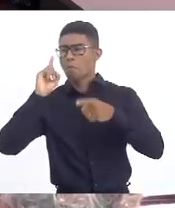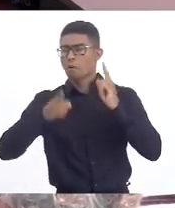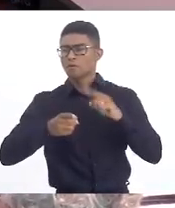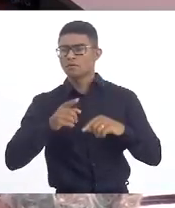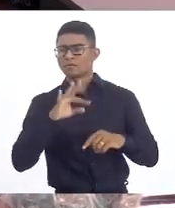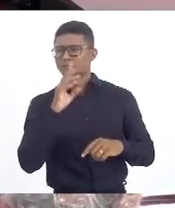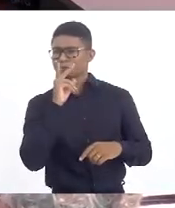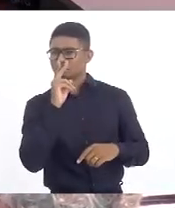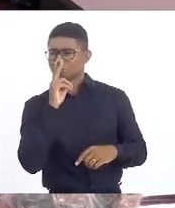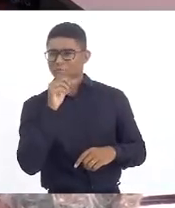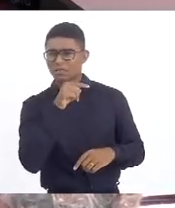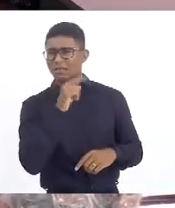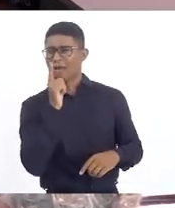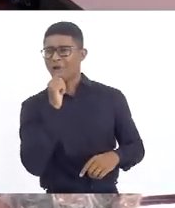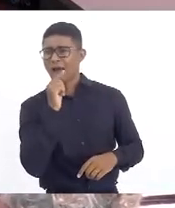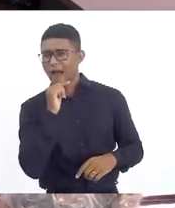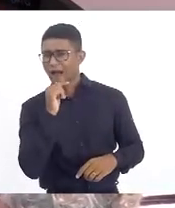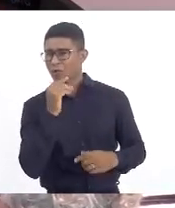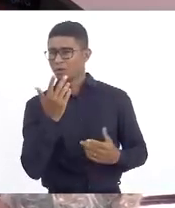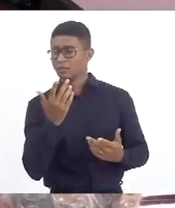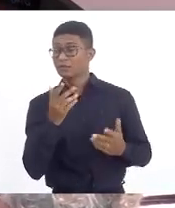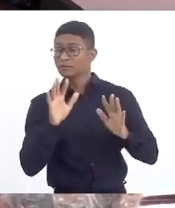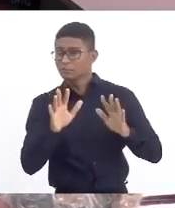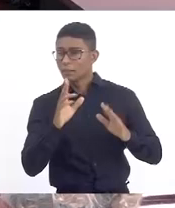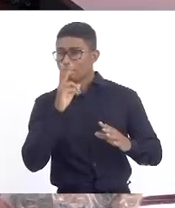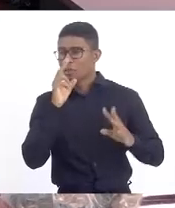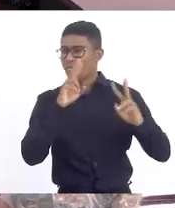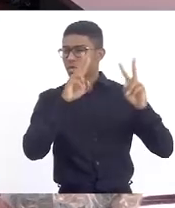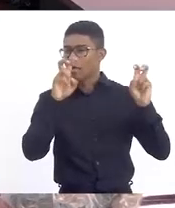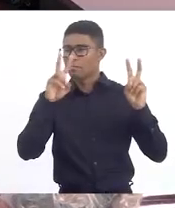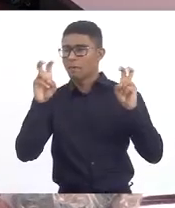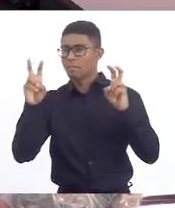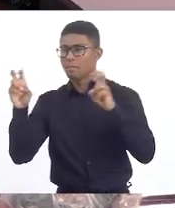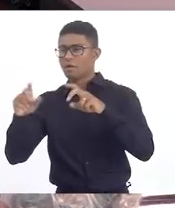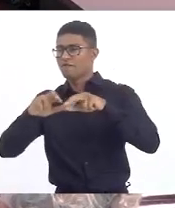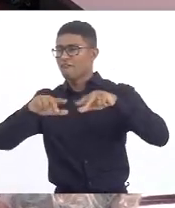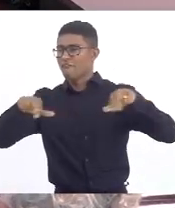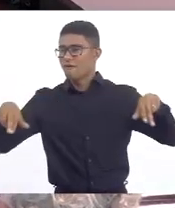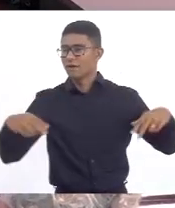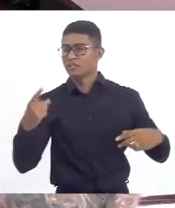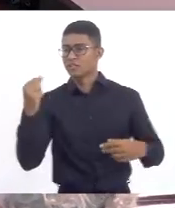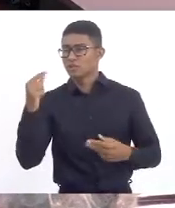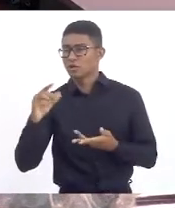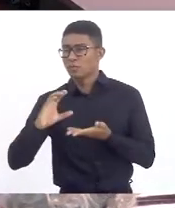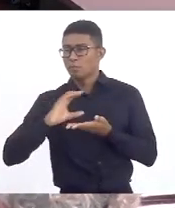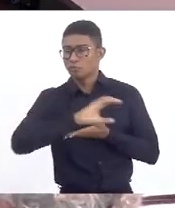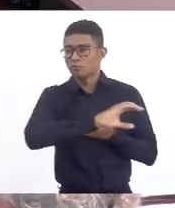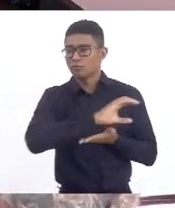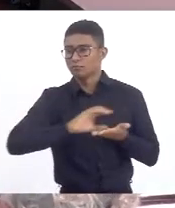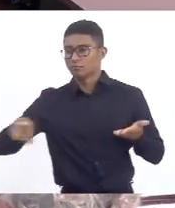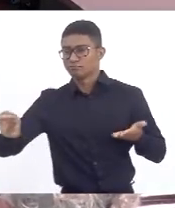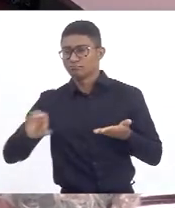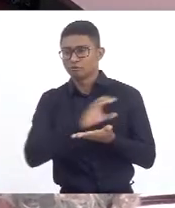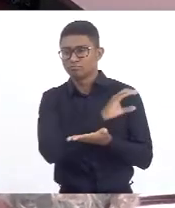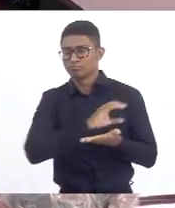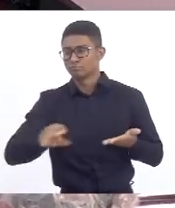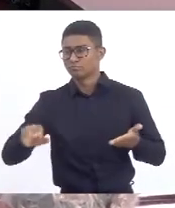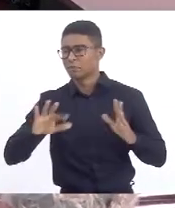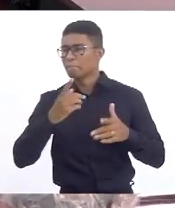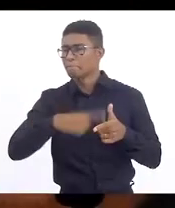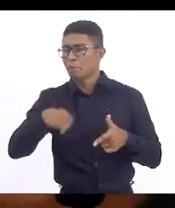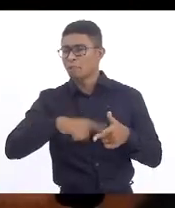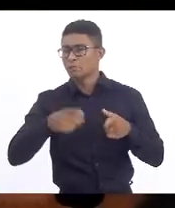uma coisa, aquele lá discute outra coisa diferente, tome dinheiro para cá, dinheiro para lá, e o problema continua. Então tem que colocar todos esses atores